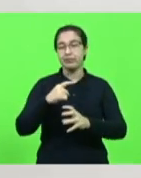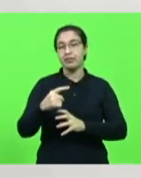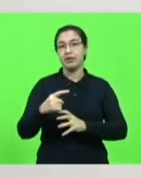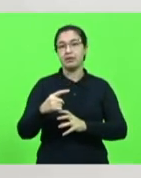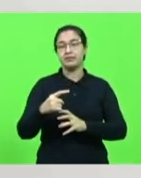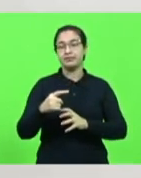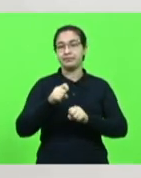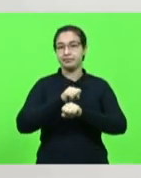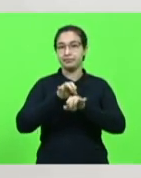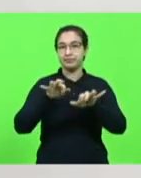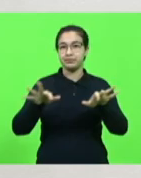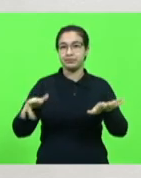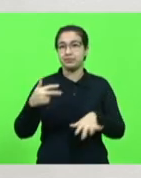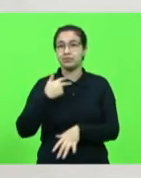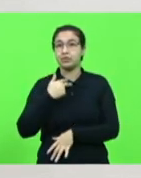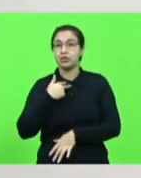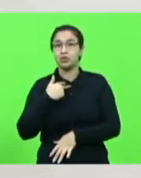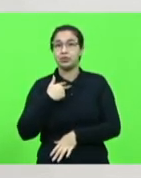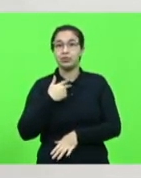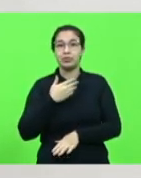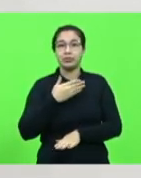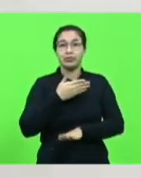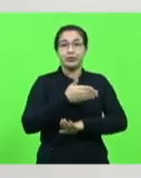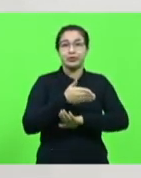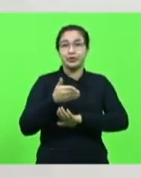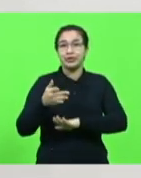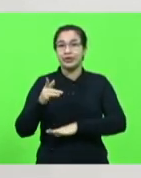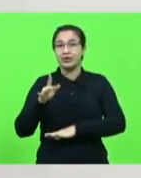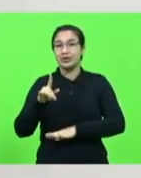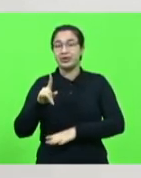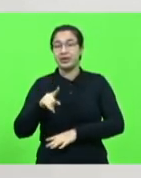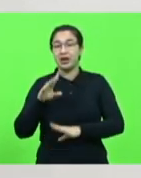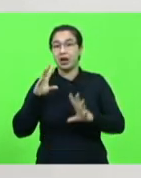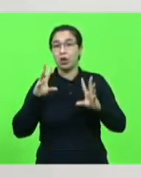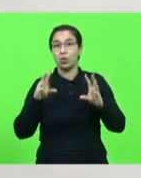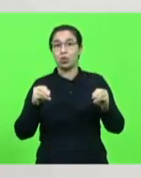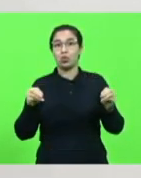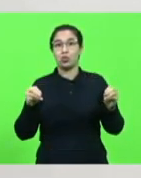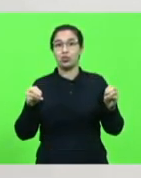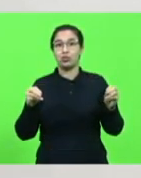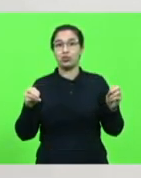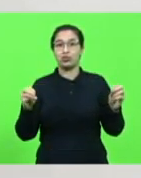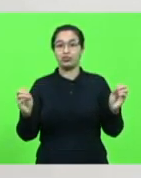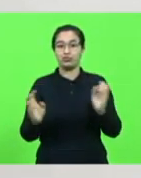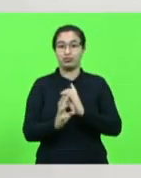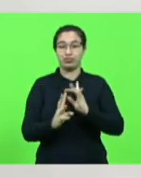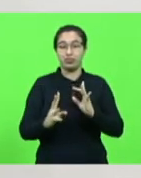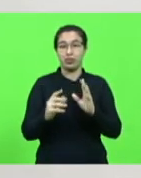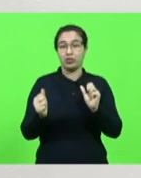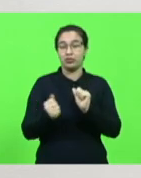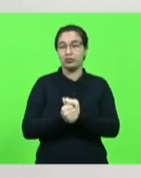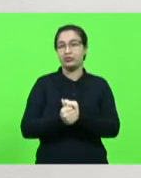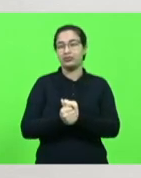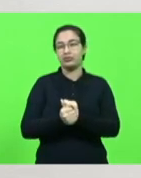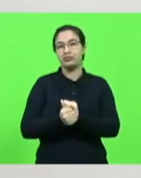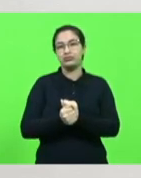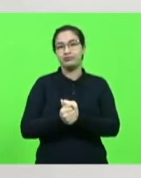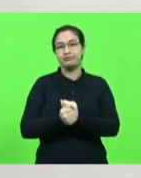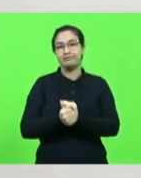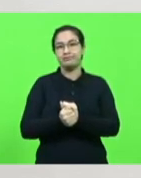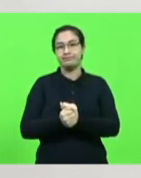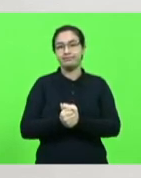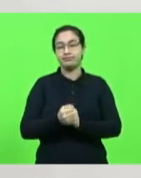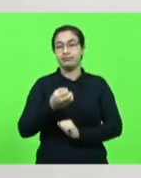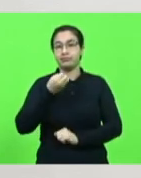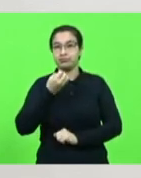não podia sair, não podia ir em loco, tudo era aglomeração, era difícil. Então, gerar resultados positivos em meio a essa pandemia não foi fácil,